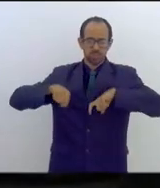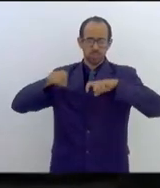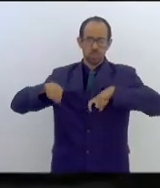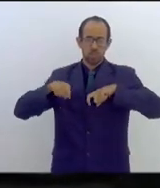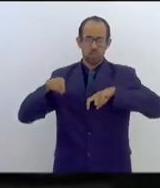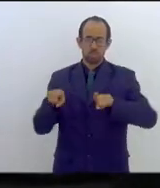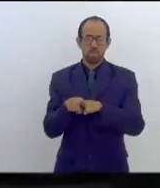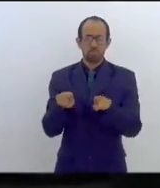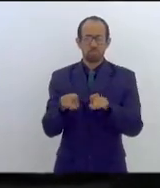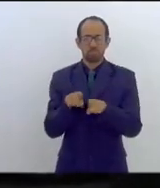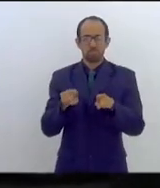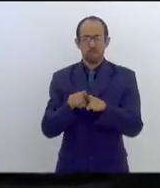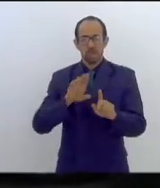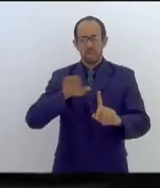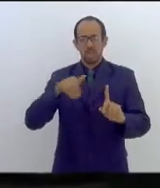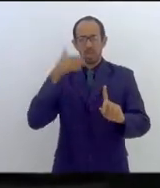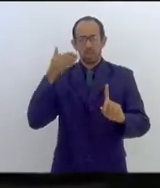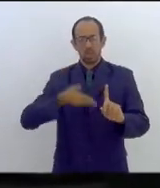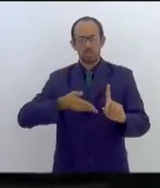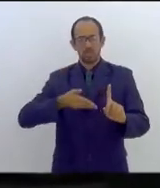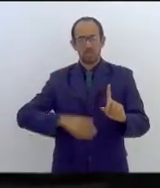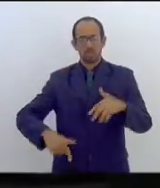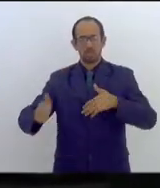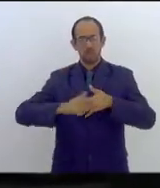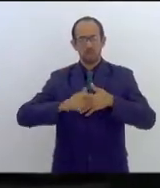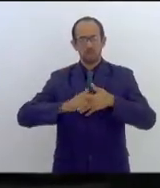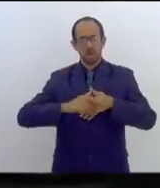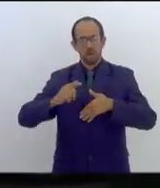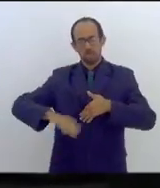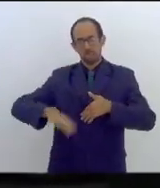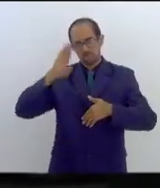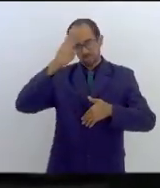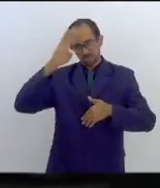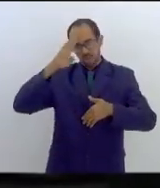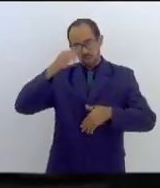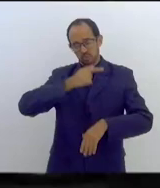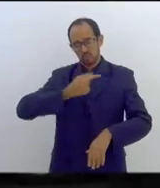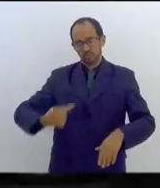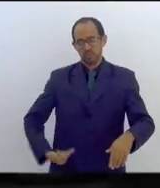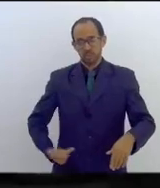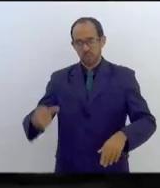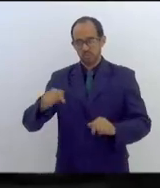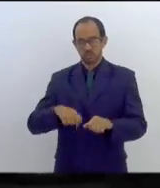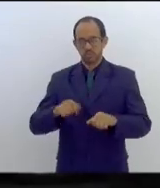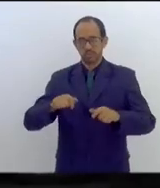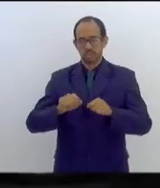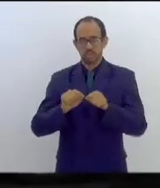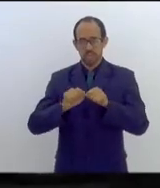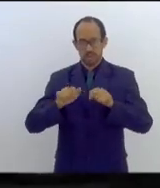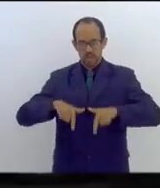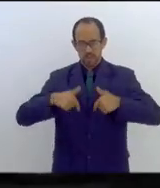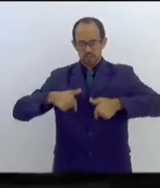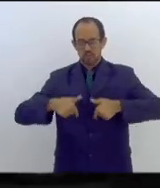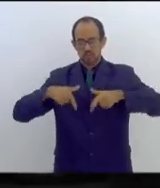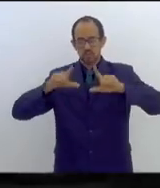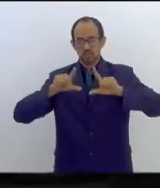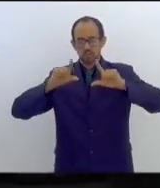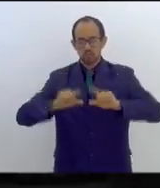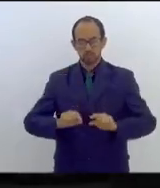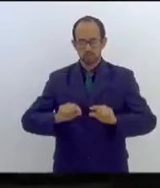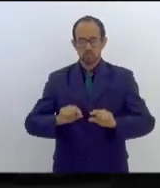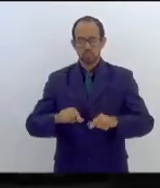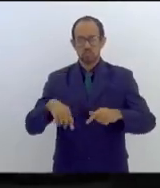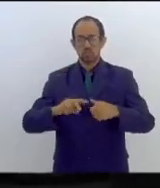também reconhecer o papel central do governo do estado em produzir ações que possam minimizar